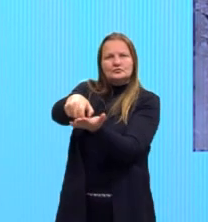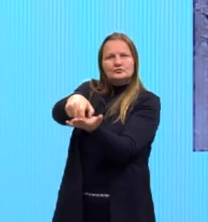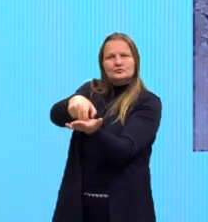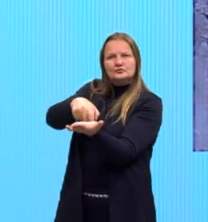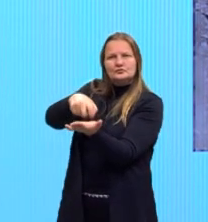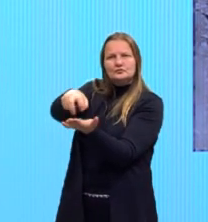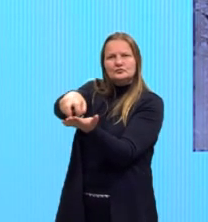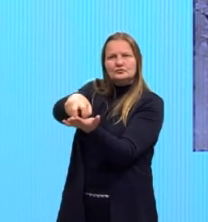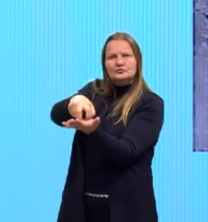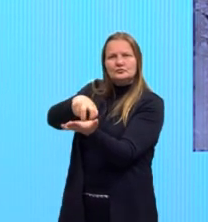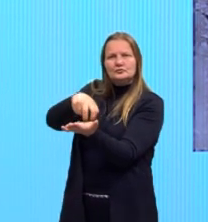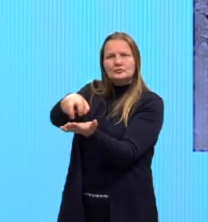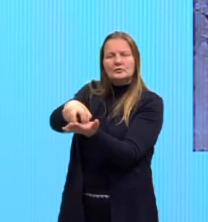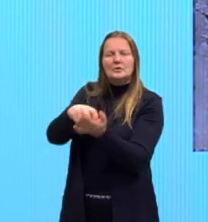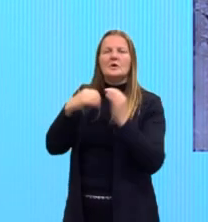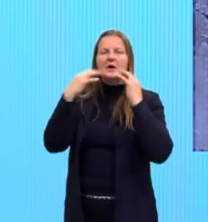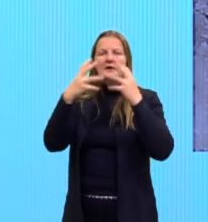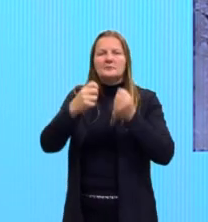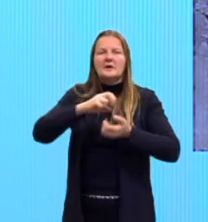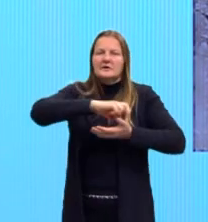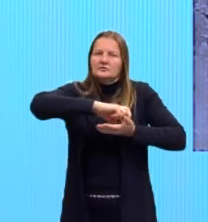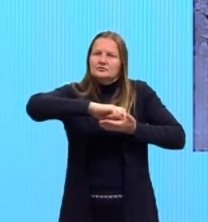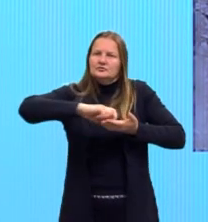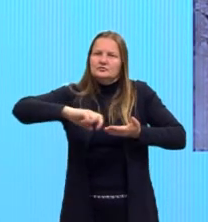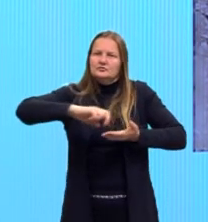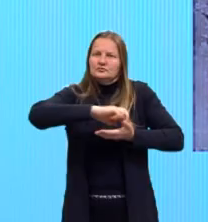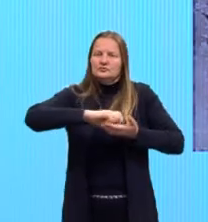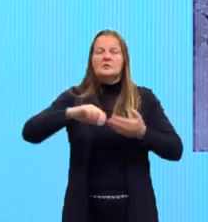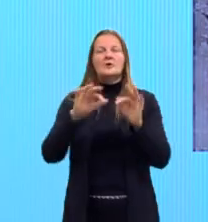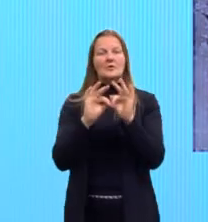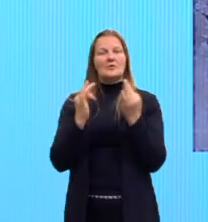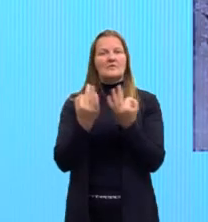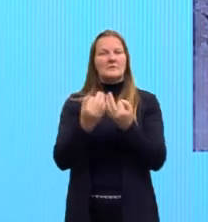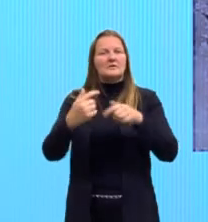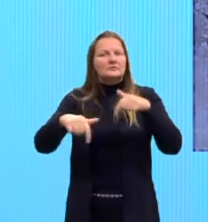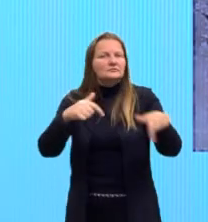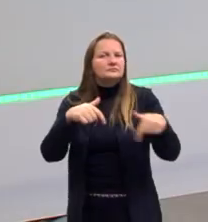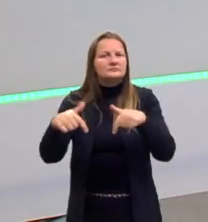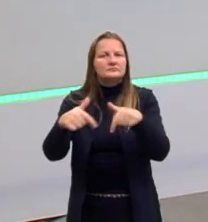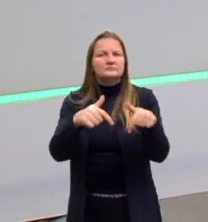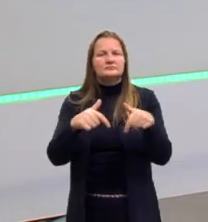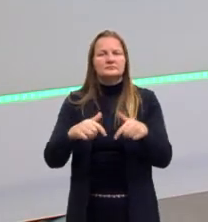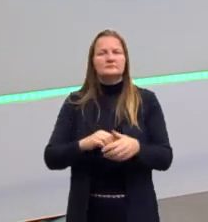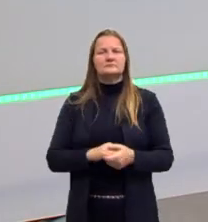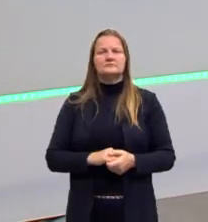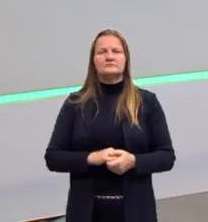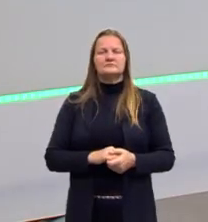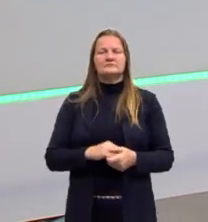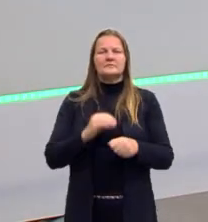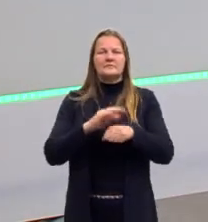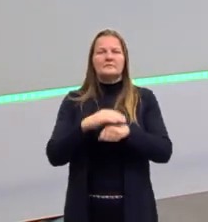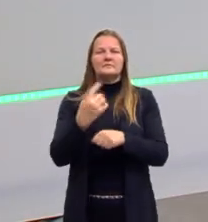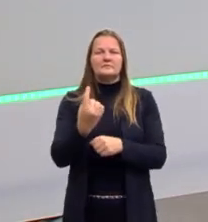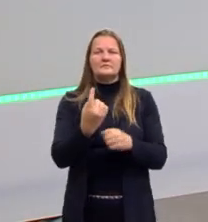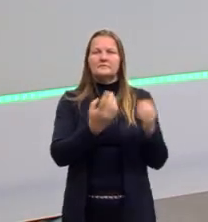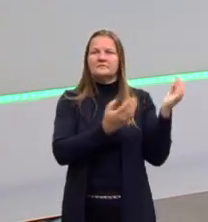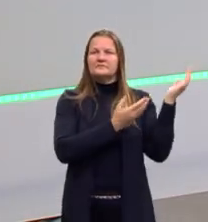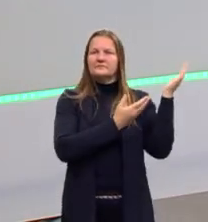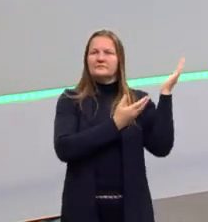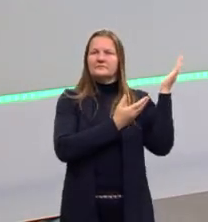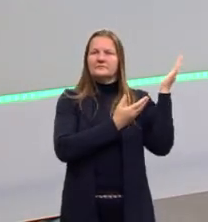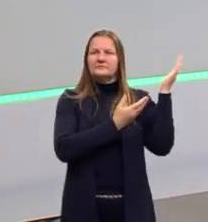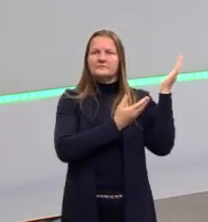não é possivelmente também seja puxado por animal né familiar entre outras coisas tá vamos passar mais um aqui